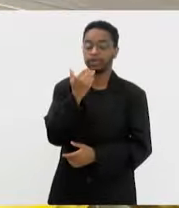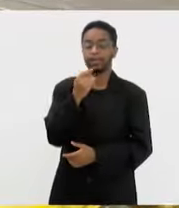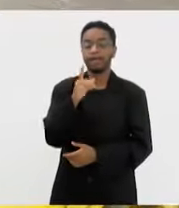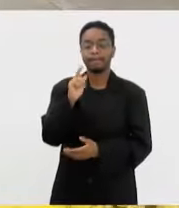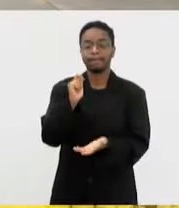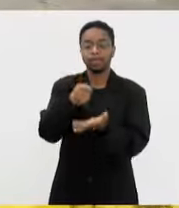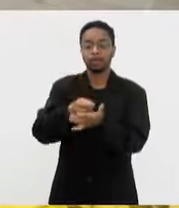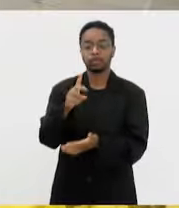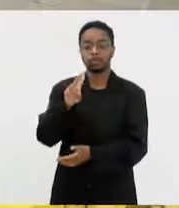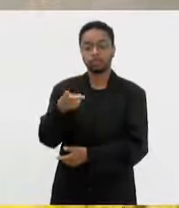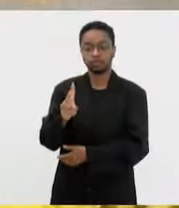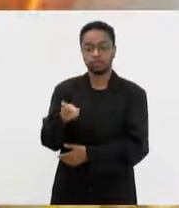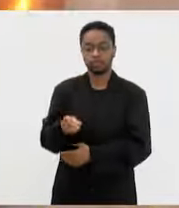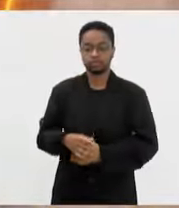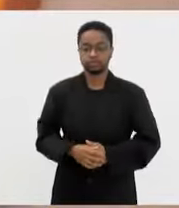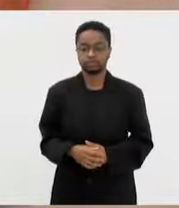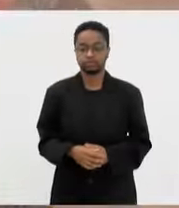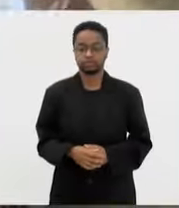R$ 2,00.